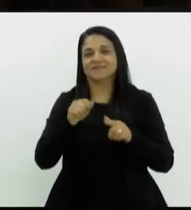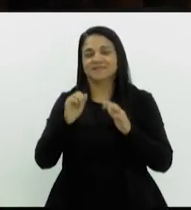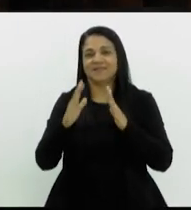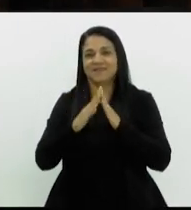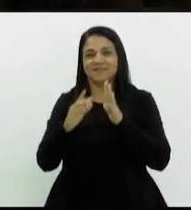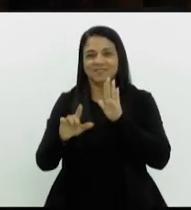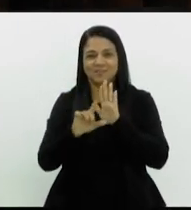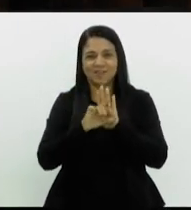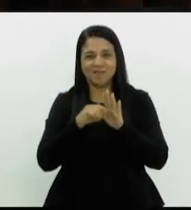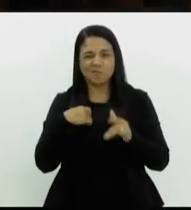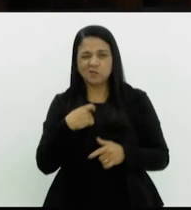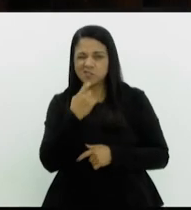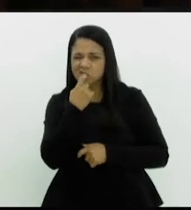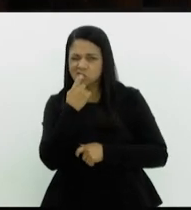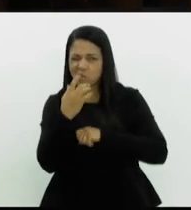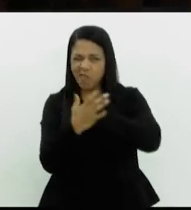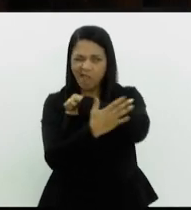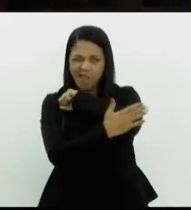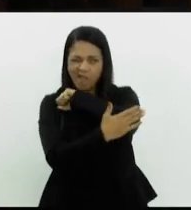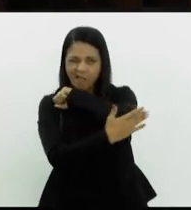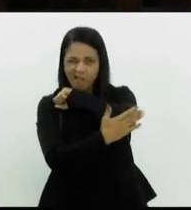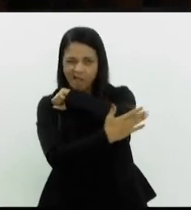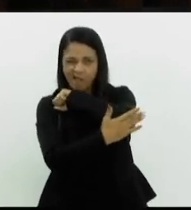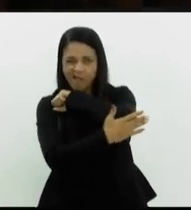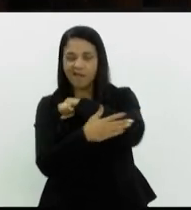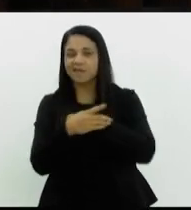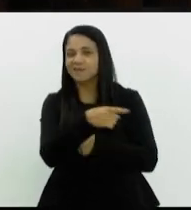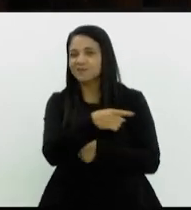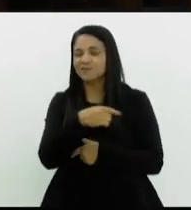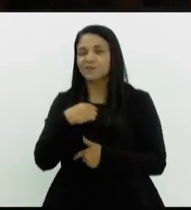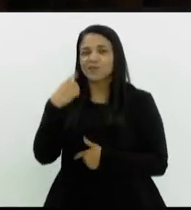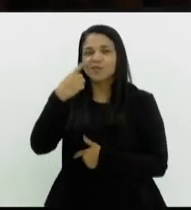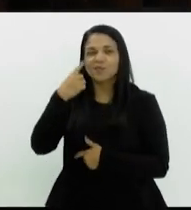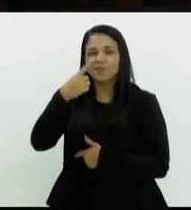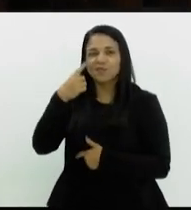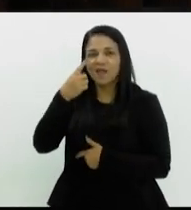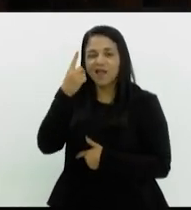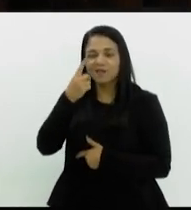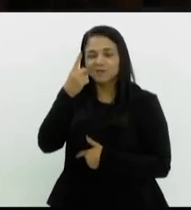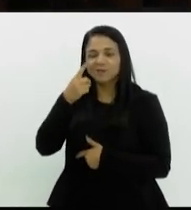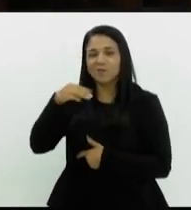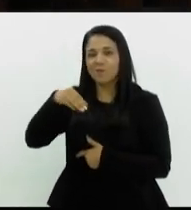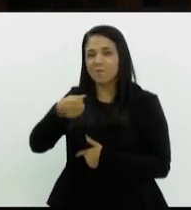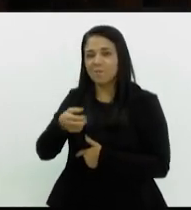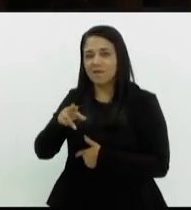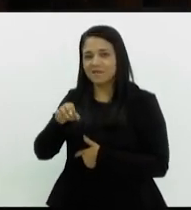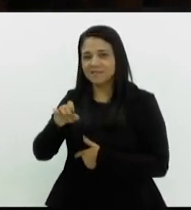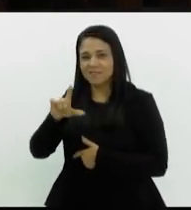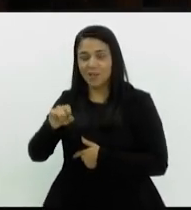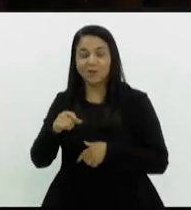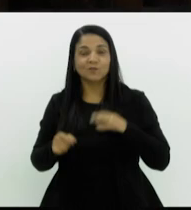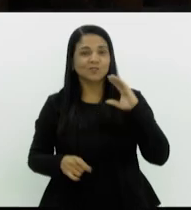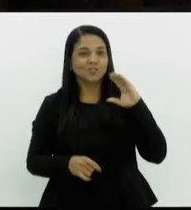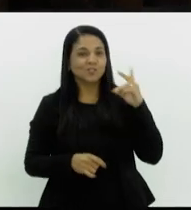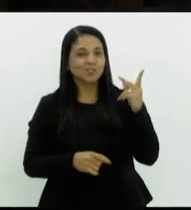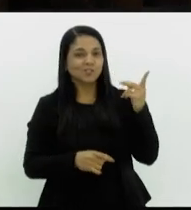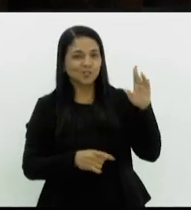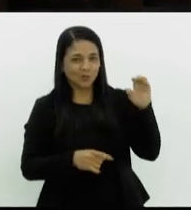ciúme, a minha inveja do deputado Marcelo Cabeleireiro e do deputado Chico Machado, que preside essa